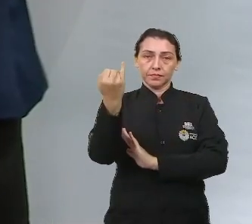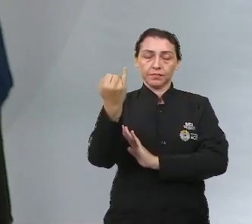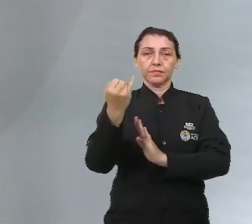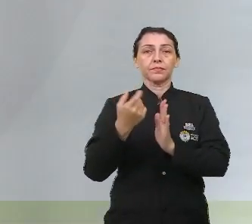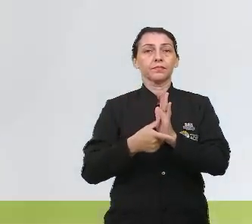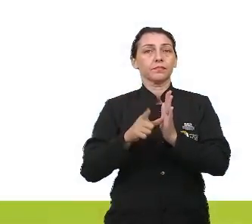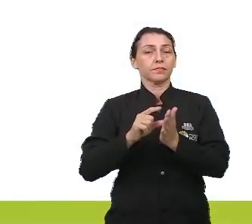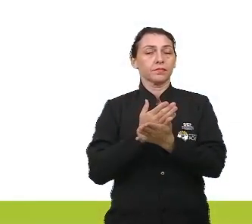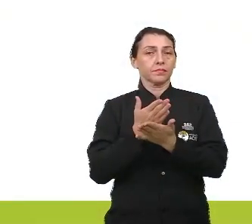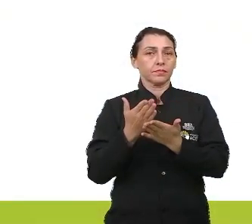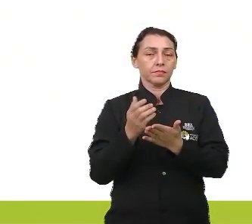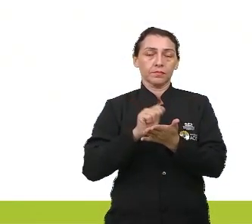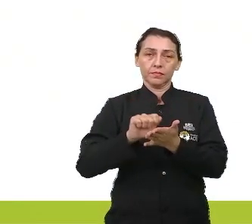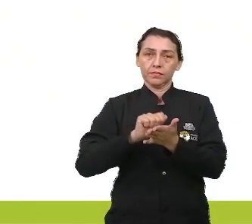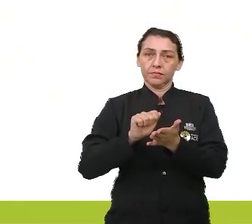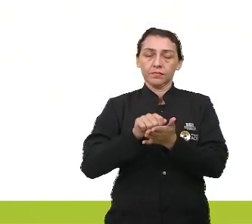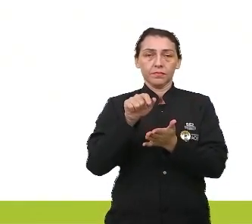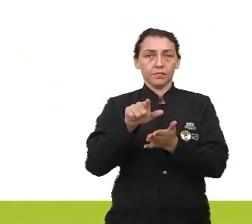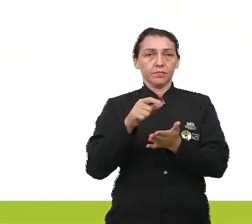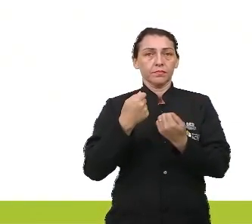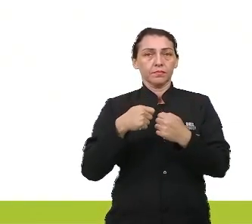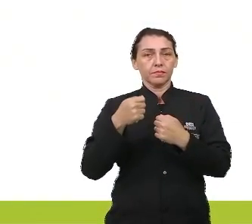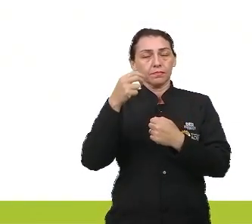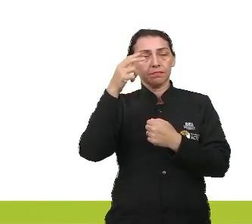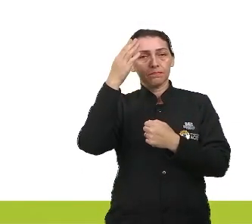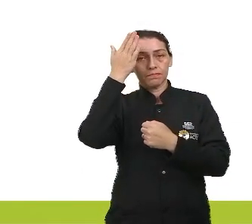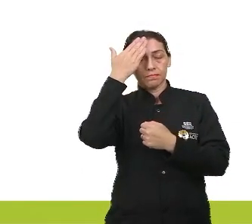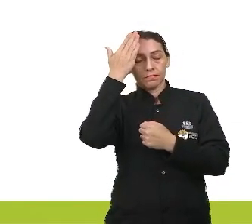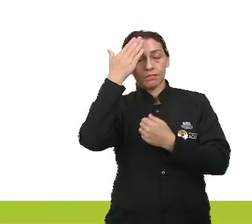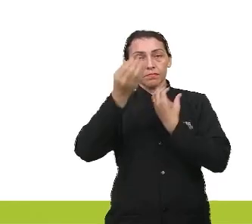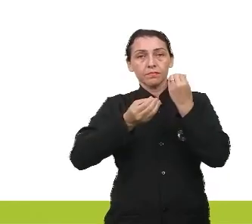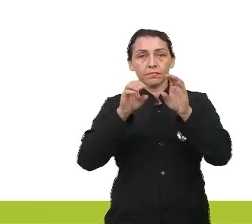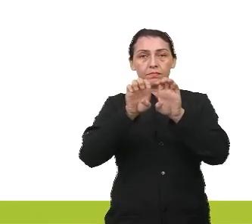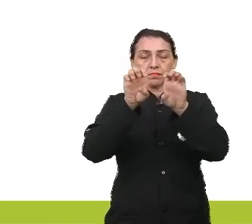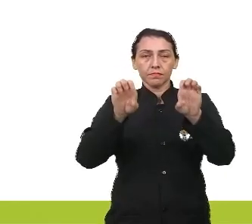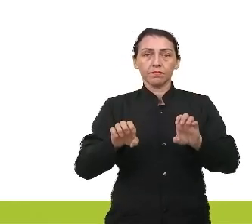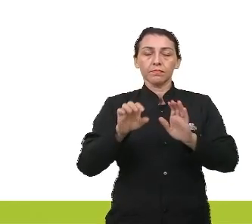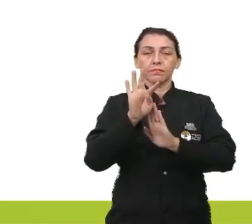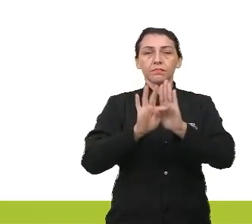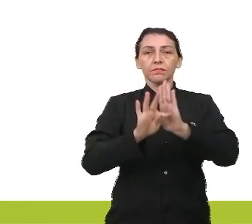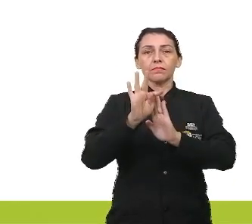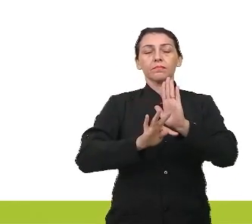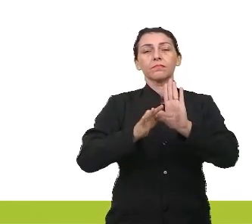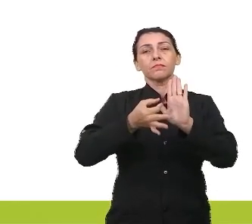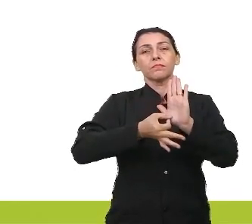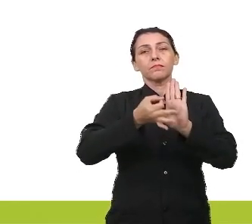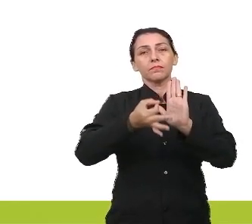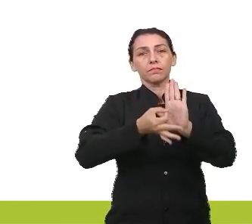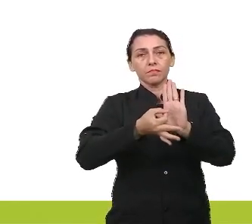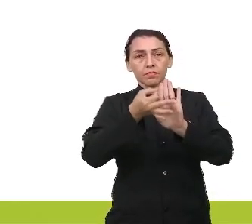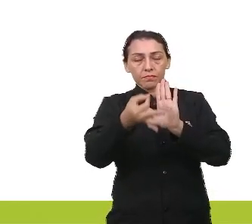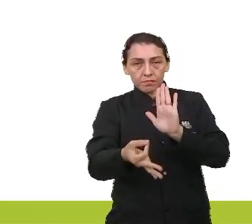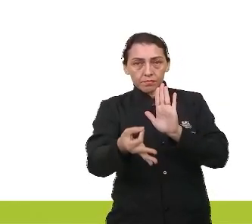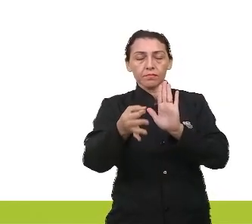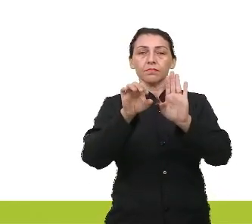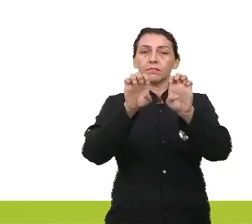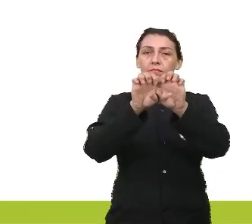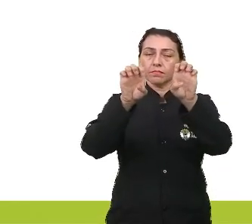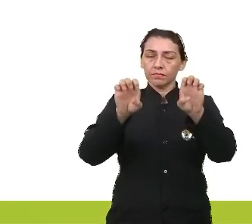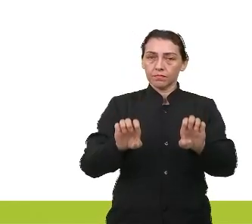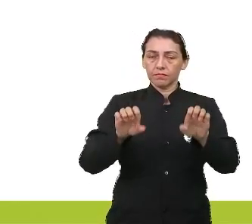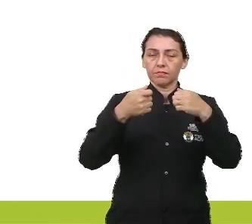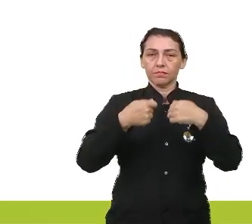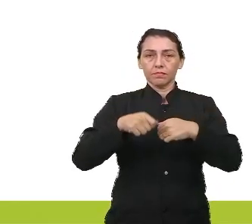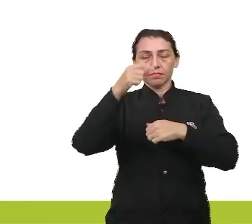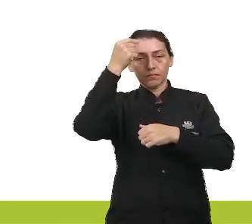que antes de começar a escrever, você tenha em mente como é a estrutura do texto dissertativo argumentativo. A estrutura deve